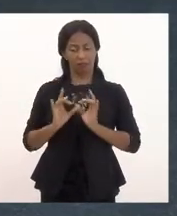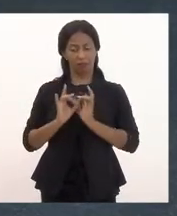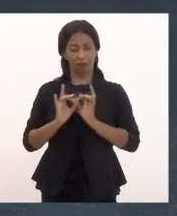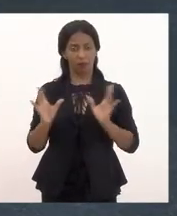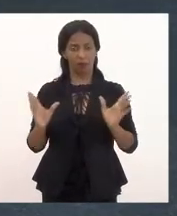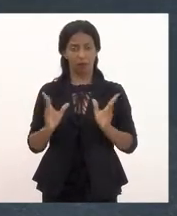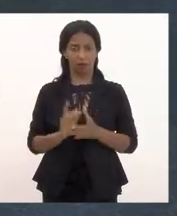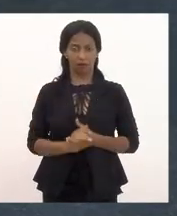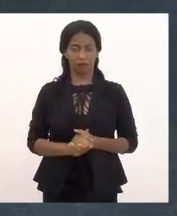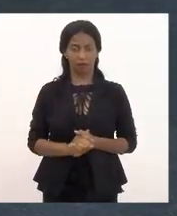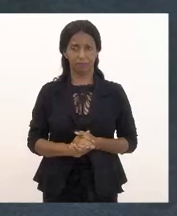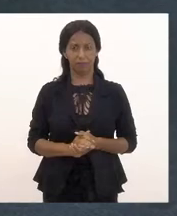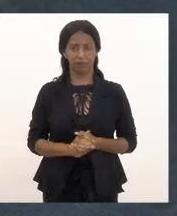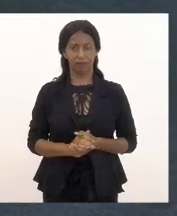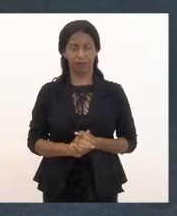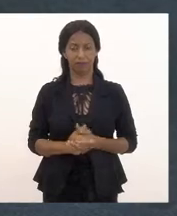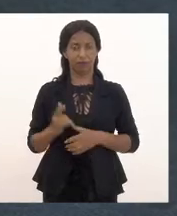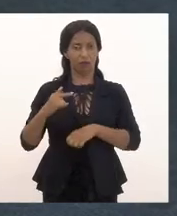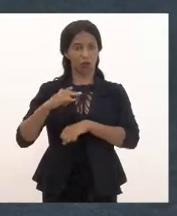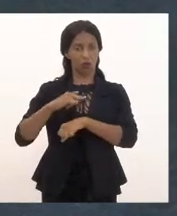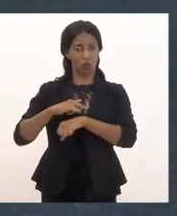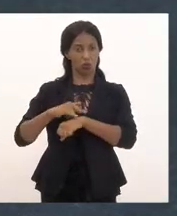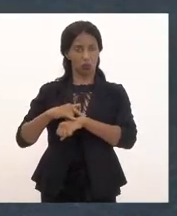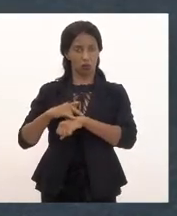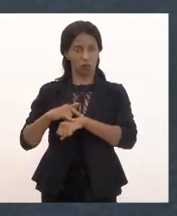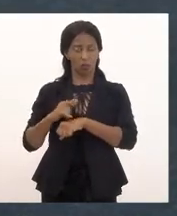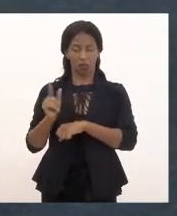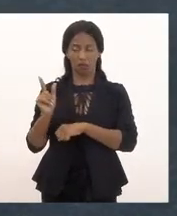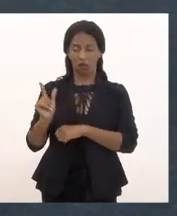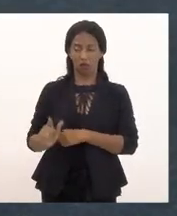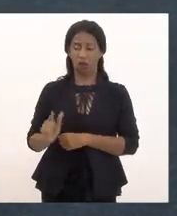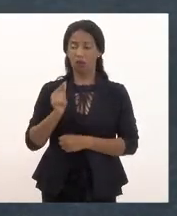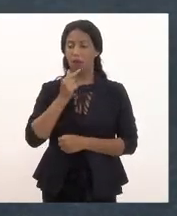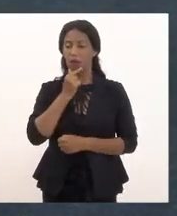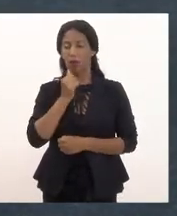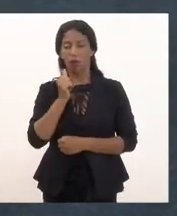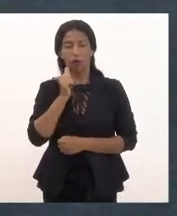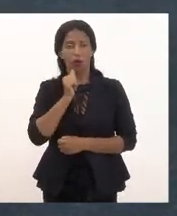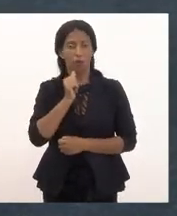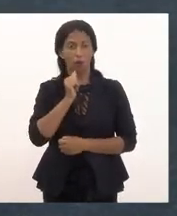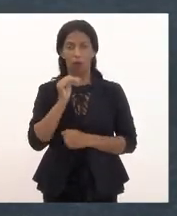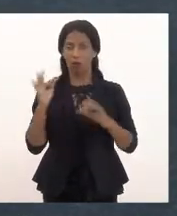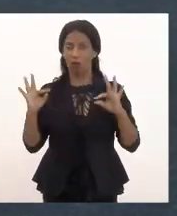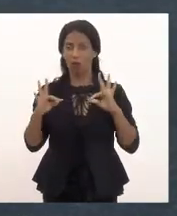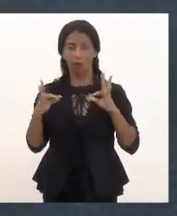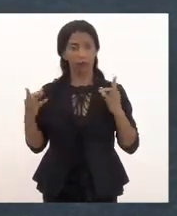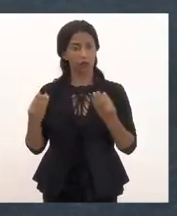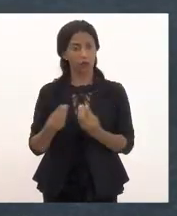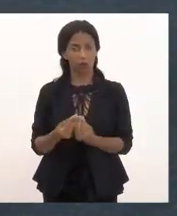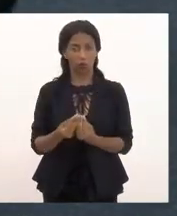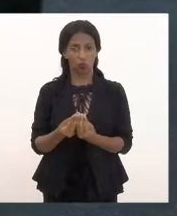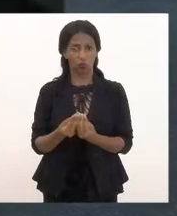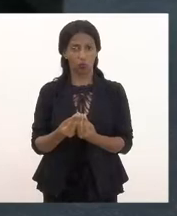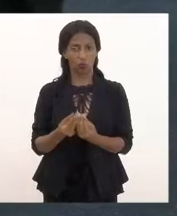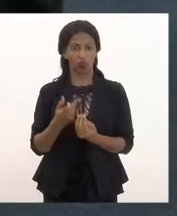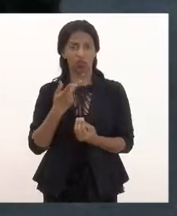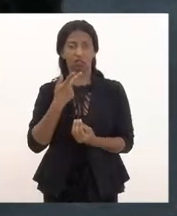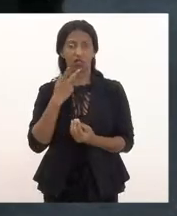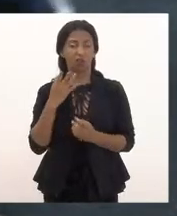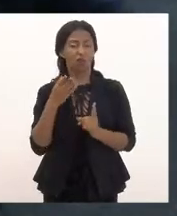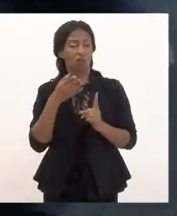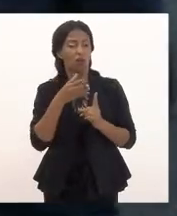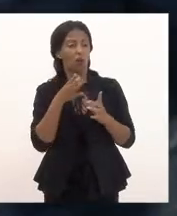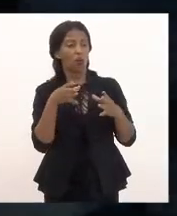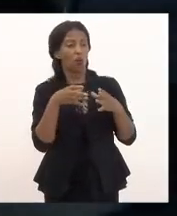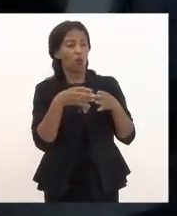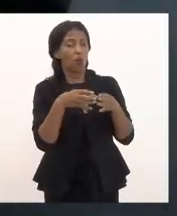democracia. Um banheiro unissex é um banheiro de uso coletivo que não é destinado a um